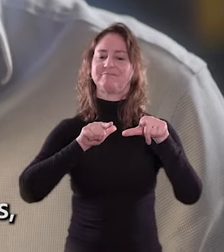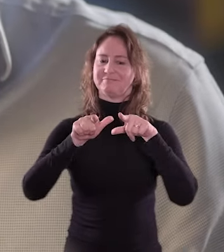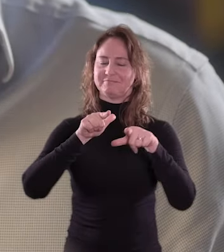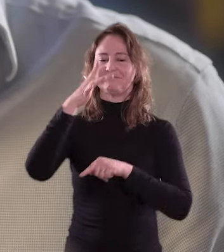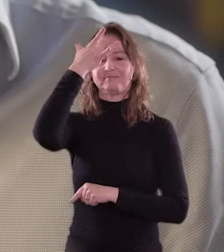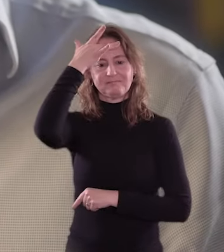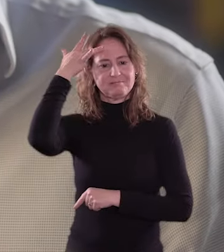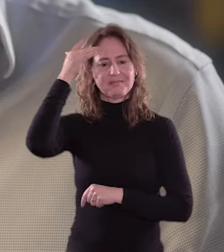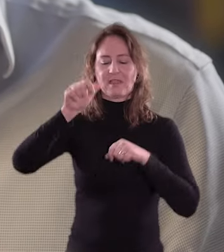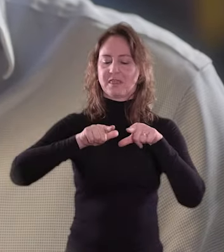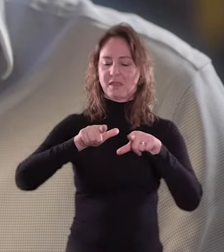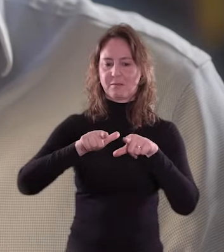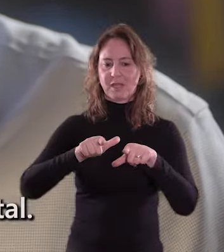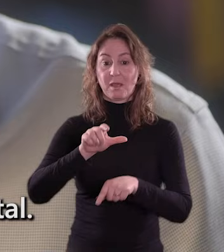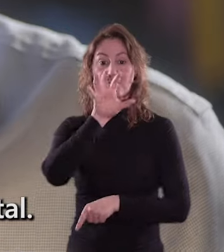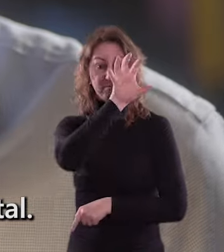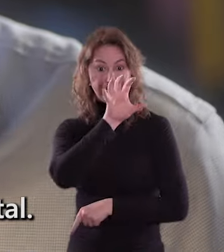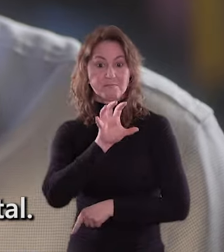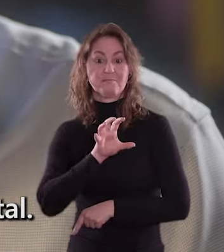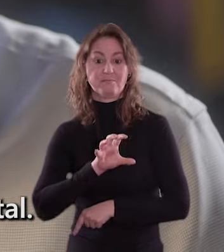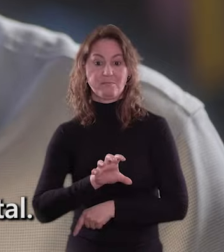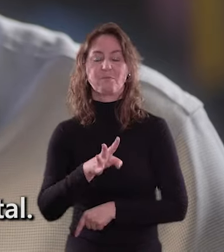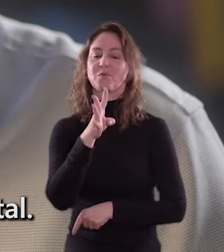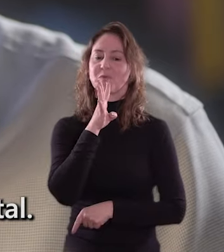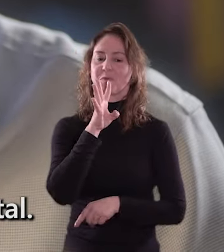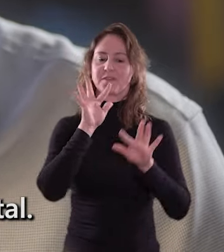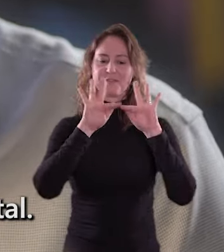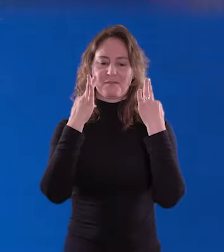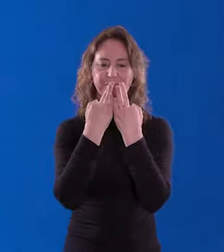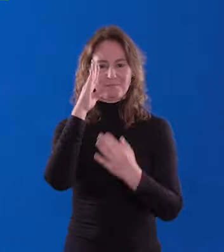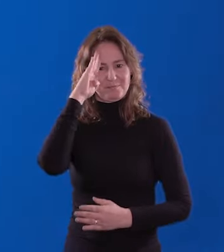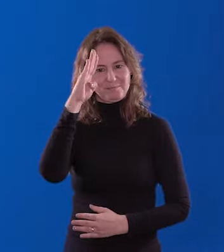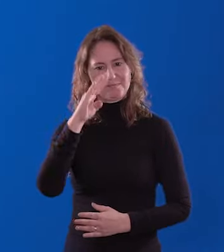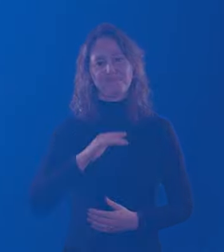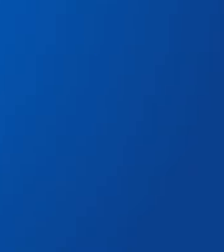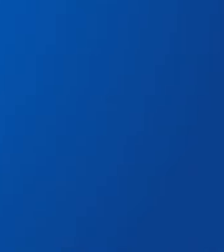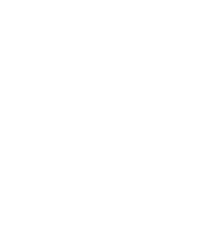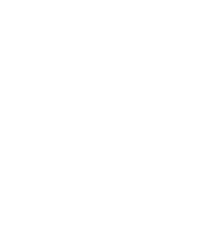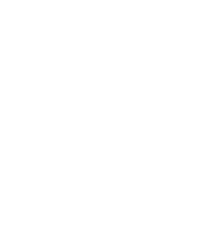pessoas, trabalhar pela nossa região. Eu acho que o reconhecimento da família é fundamental.